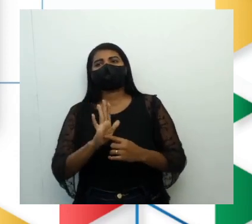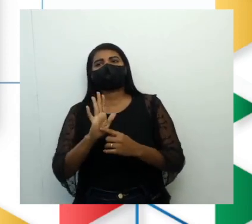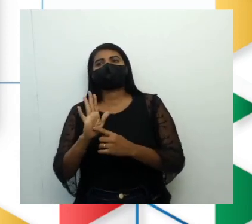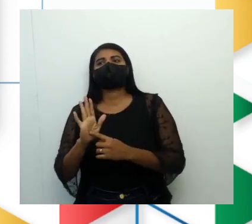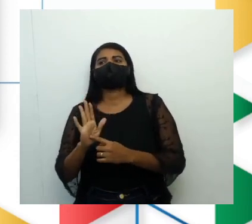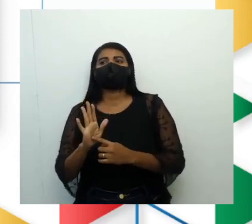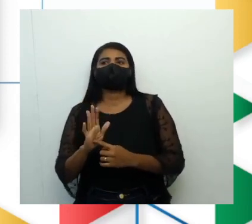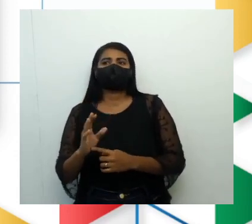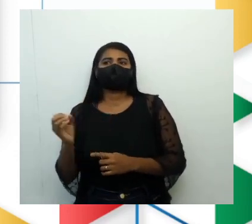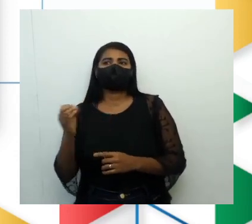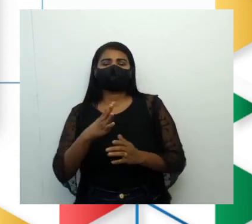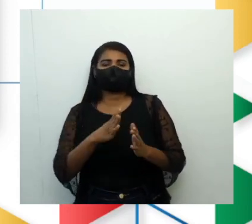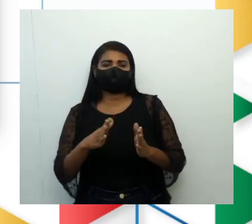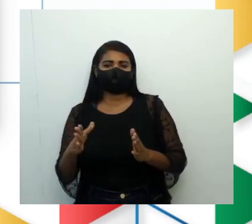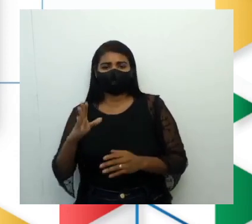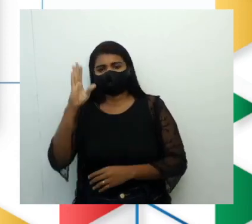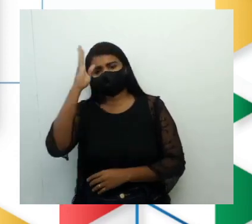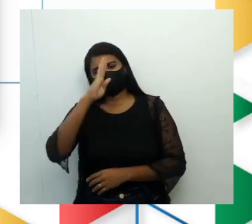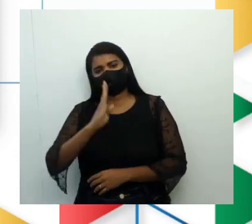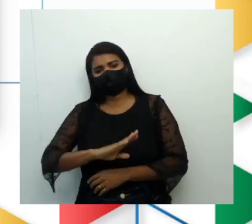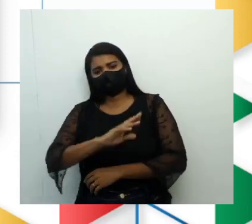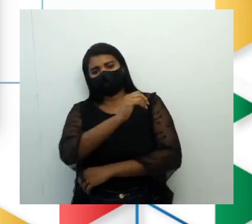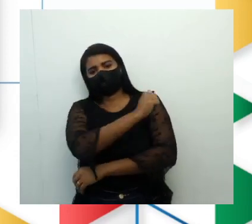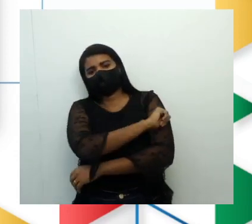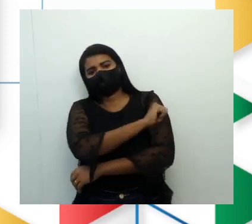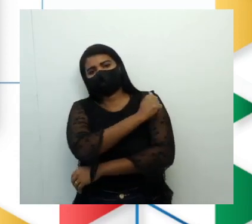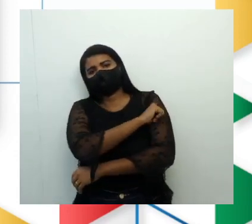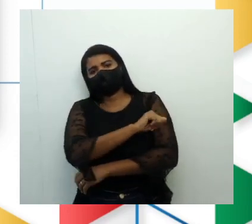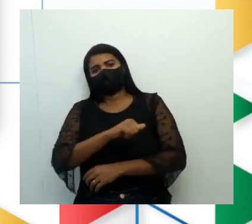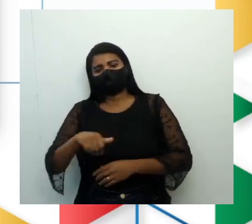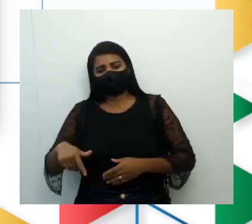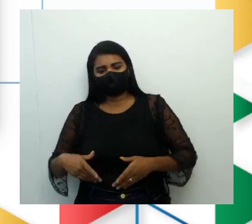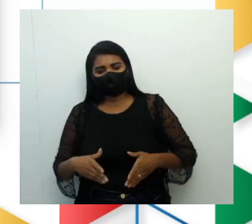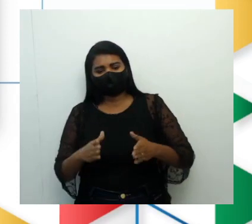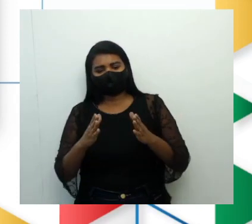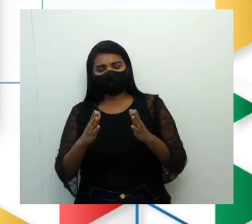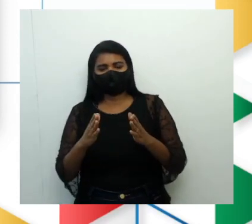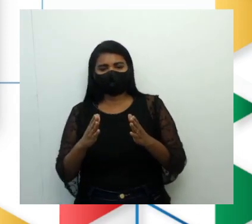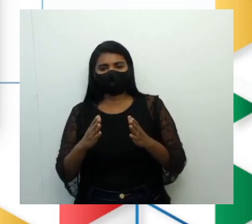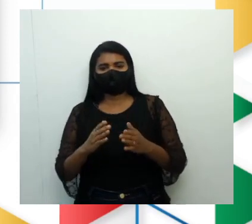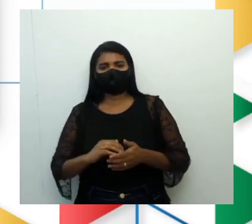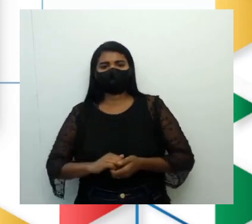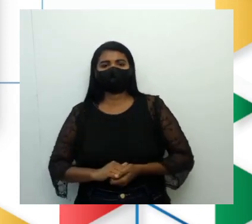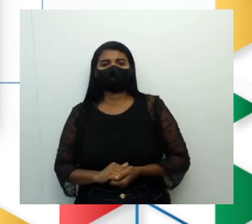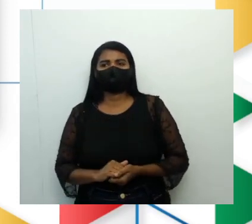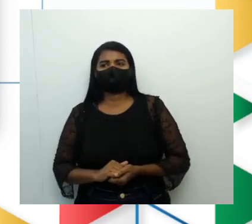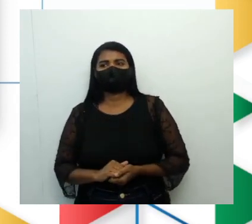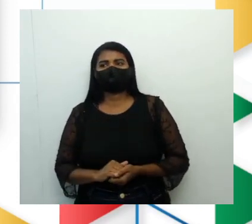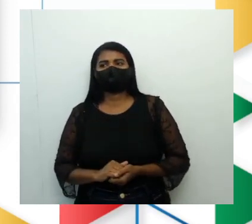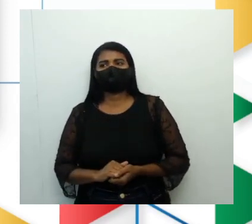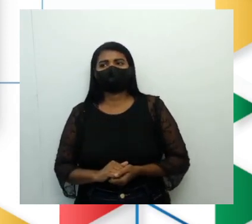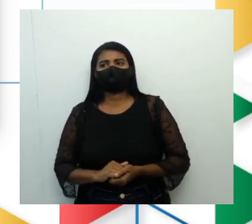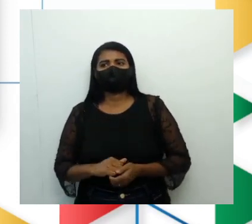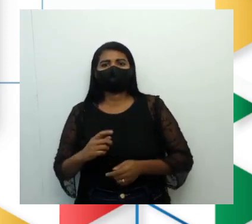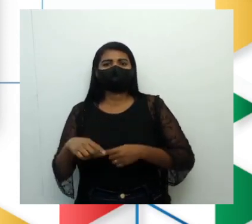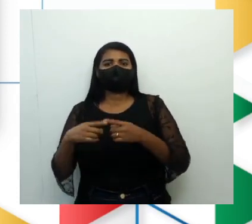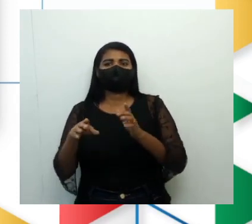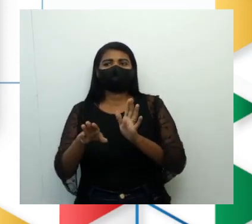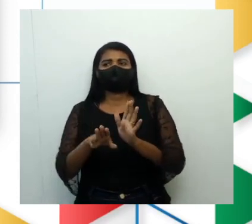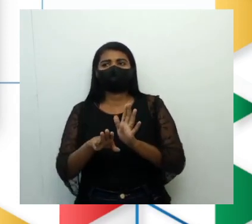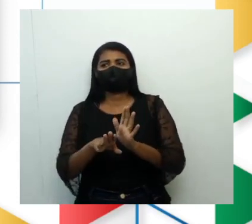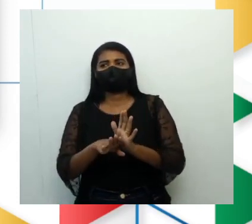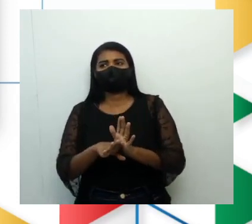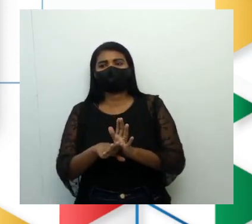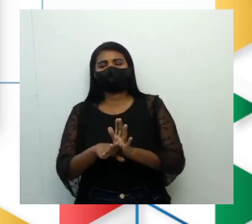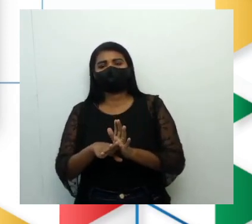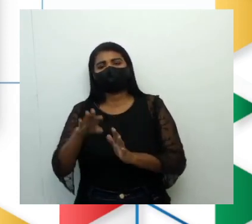nova sede do Brasil é Rio de Janeiro. Estradas e caminhos foram abertos para levar a produção até os portos e o gado